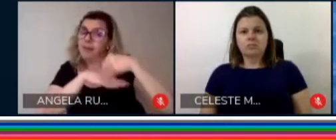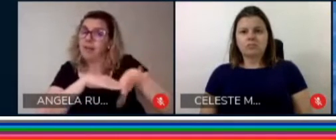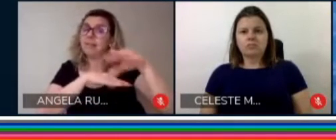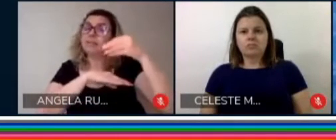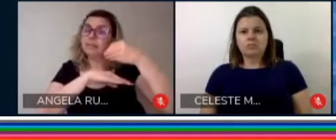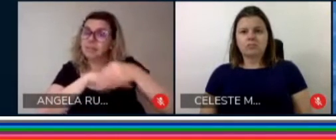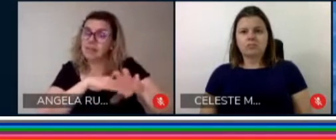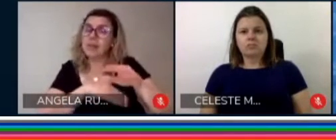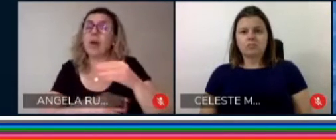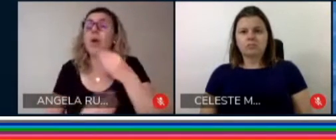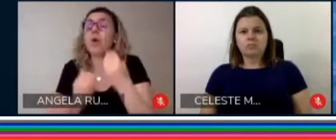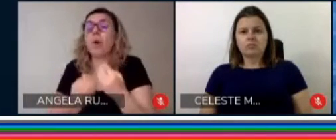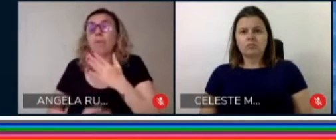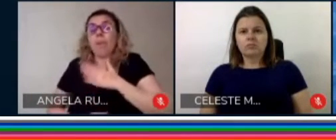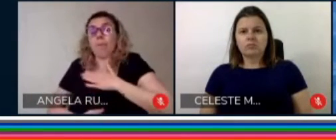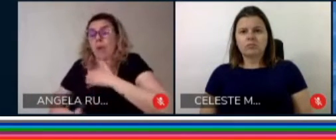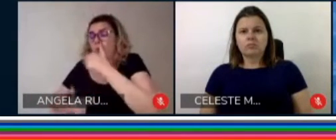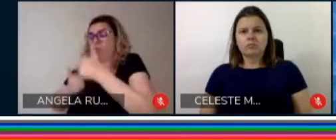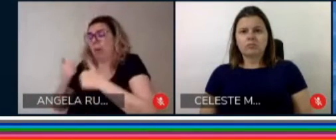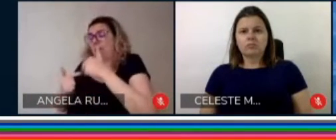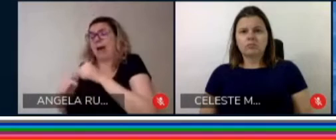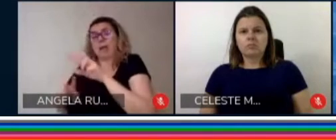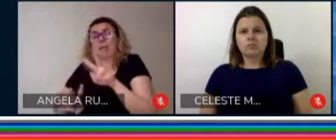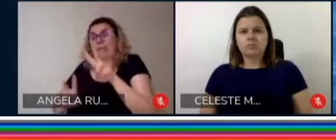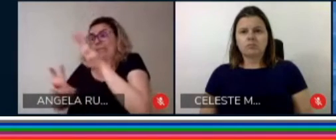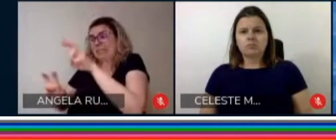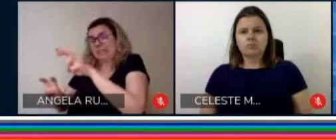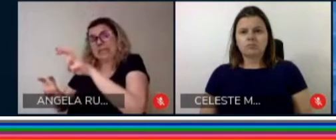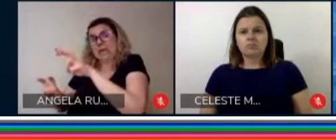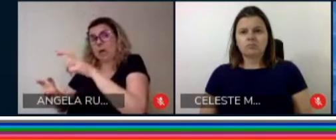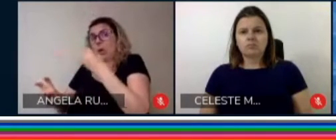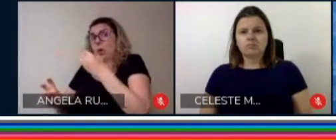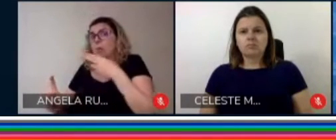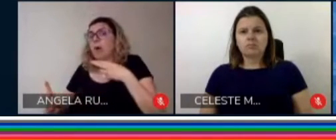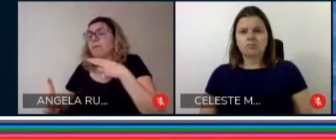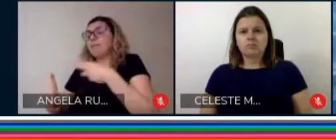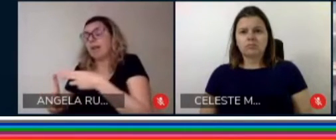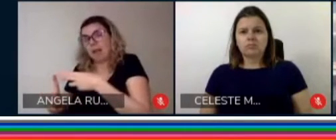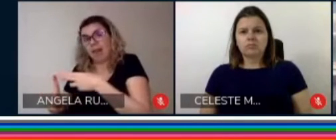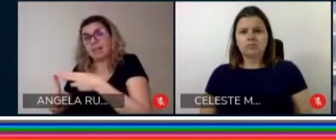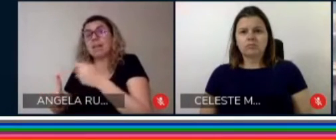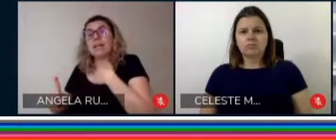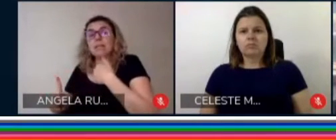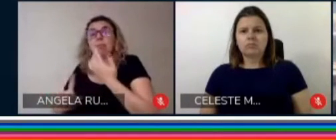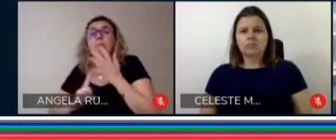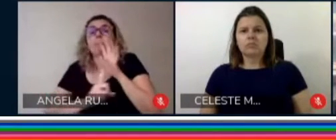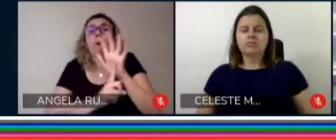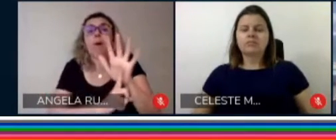através das minhas citações, das minhas referências, né? E do modo como eu desenvolvo meu trabalho.